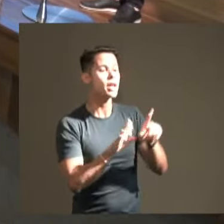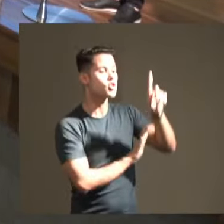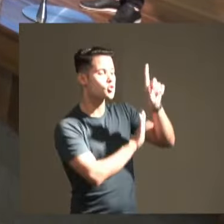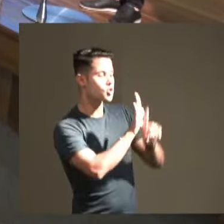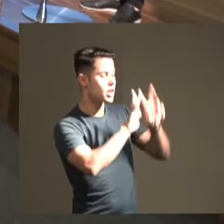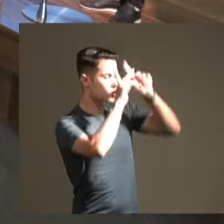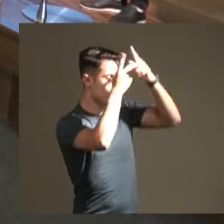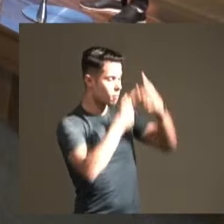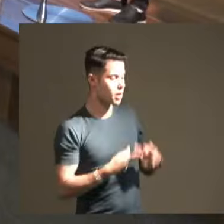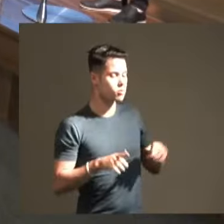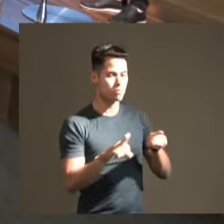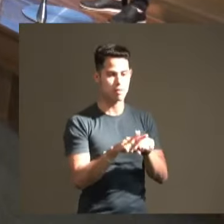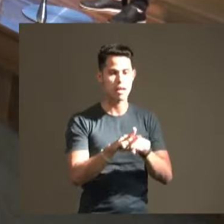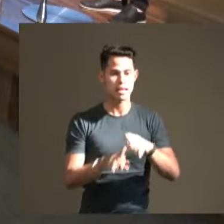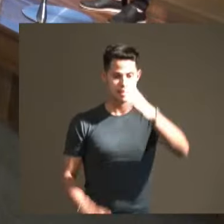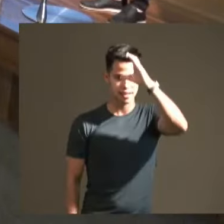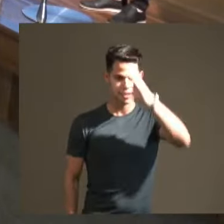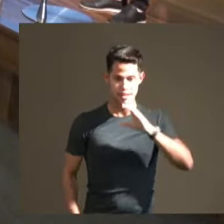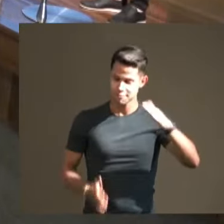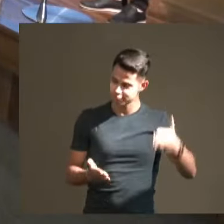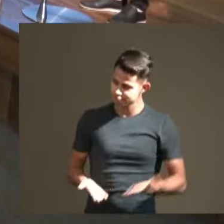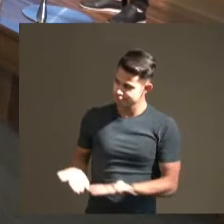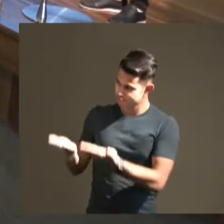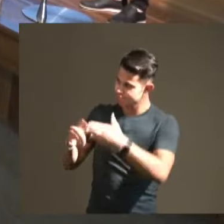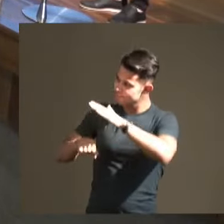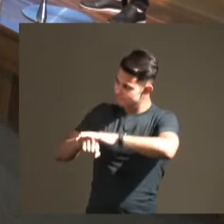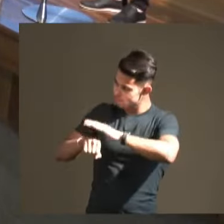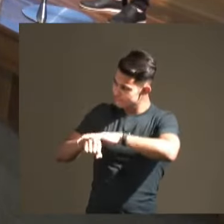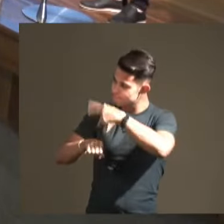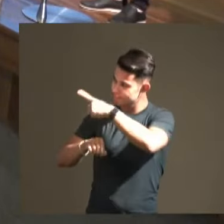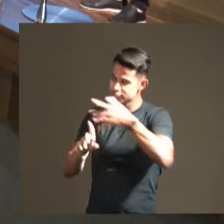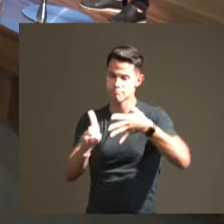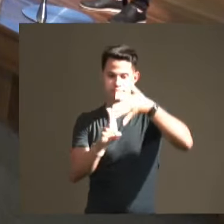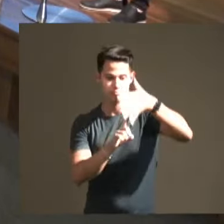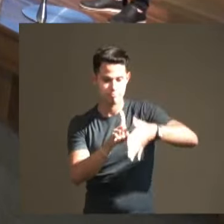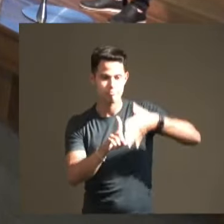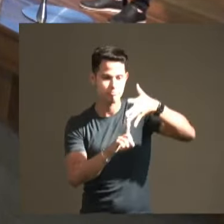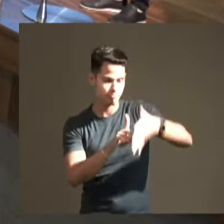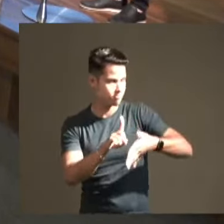da Cidadania. É com você a palavra.